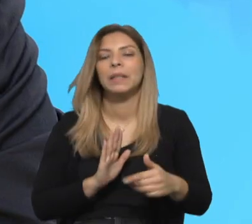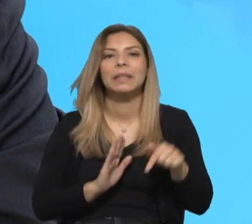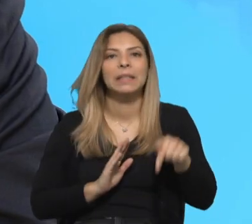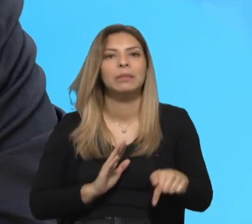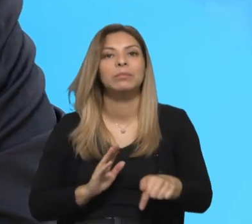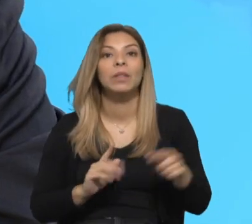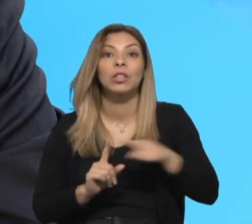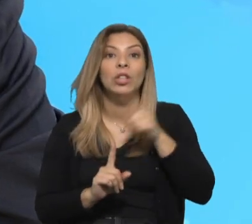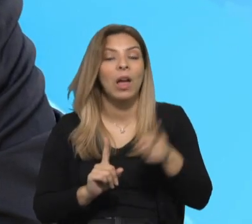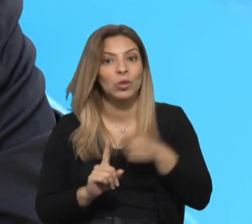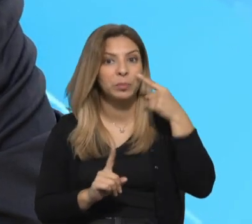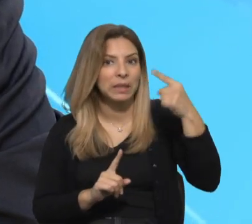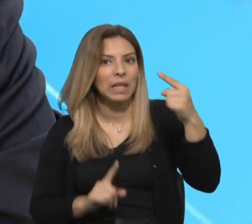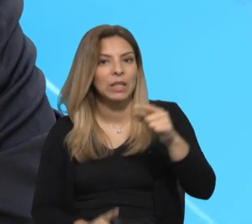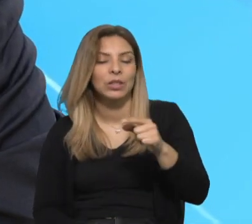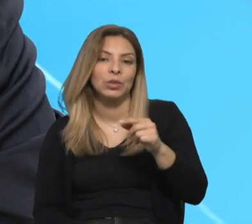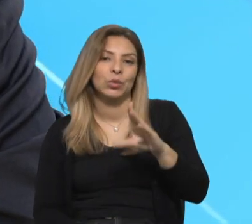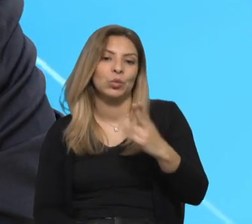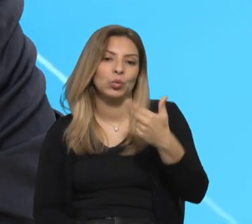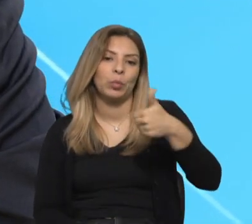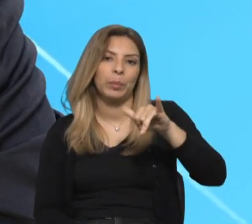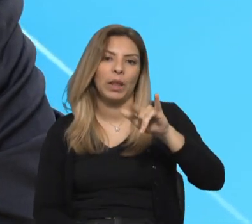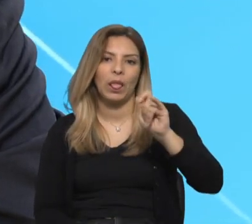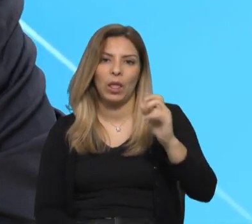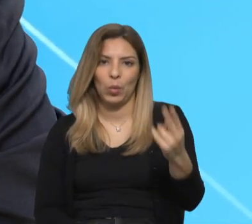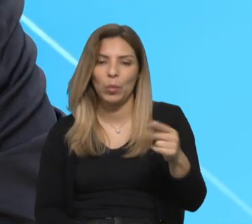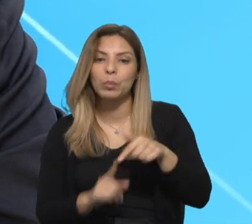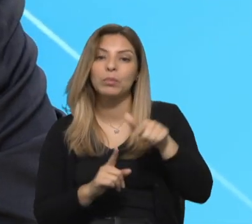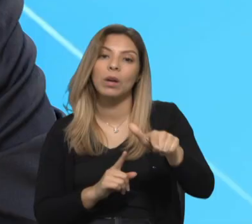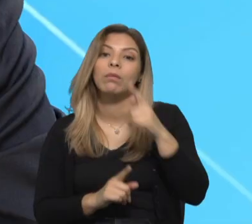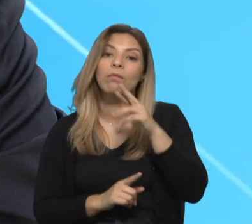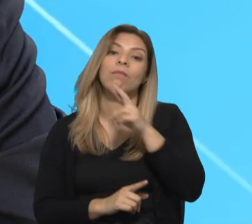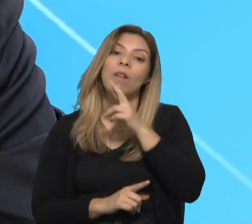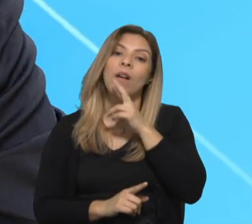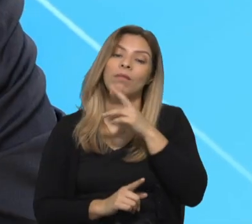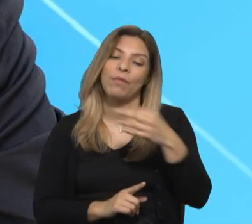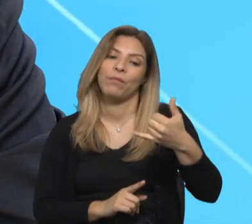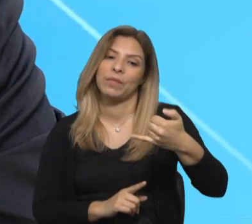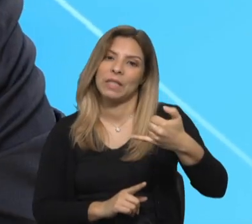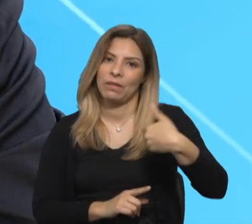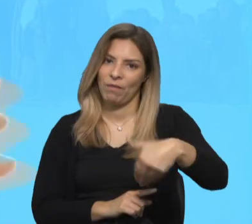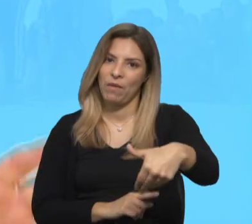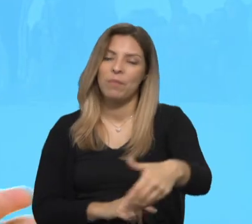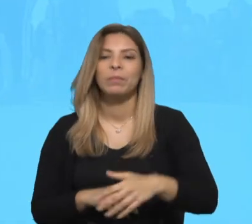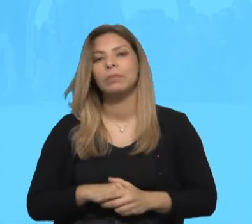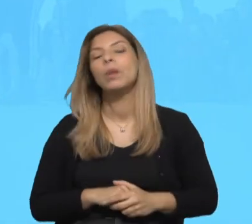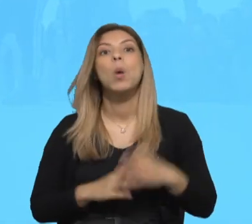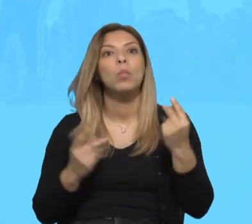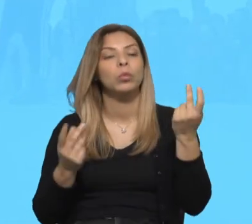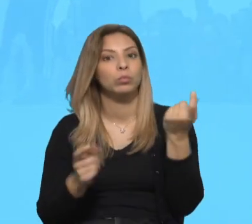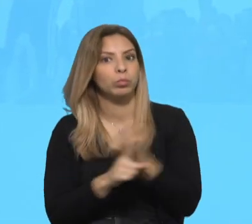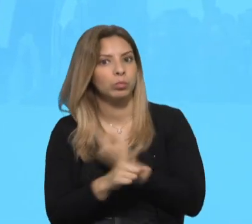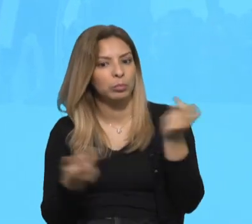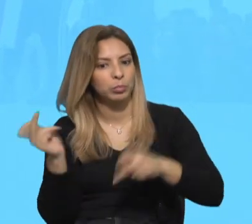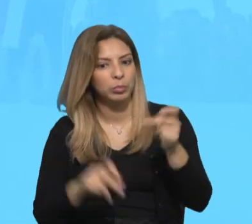jubileu também celebramos hoje. Essa celebração que acontece em Fátima, neste dia 25. Sim. De facto, muitos acontecimentos neste